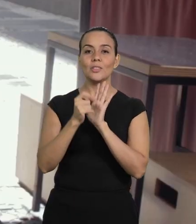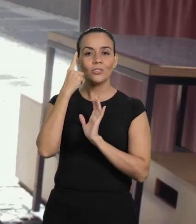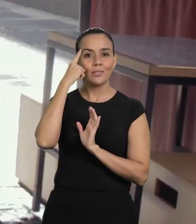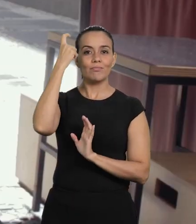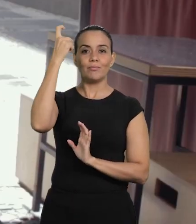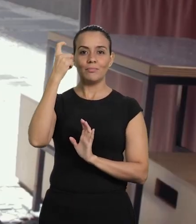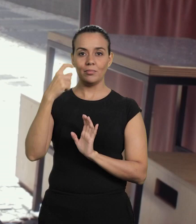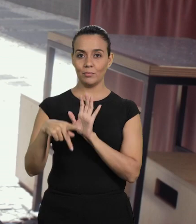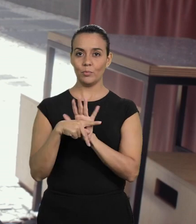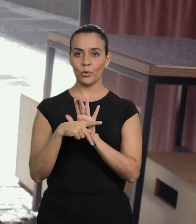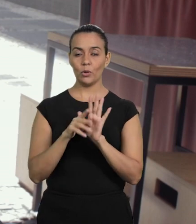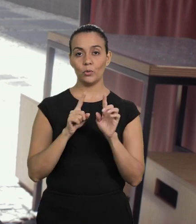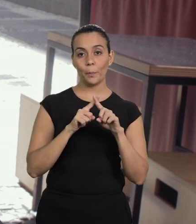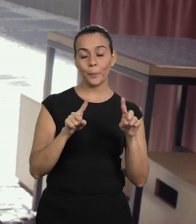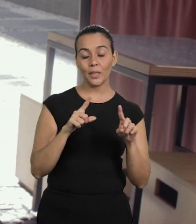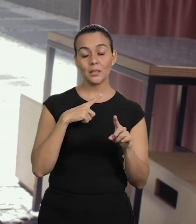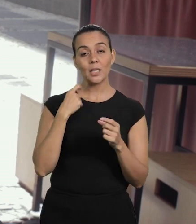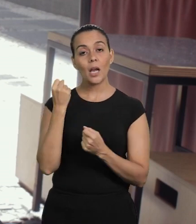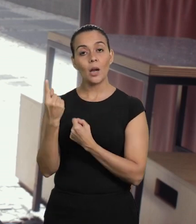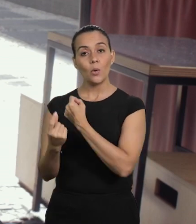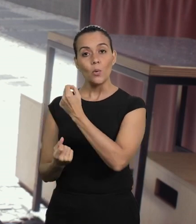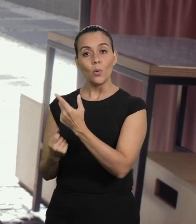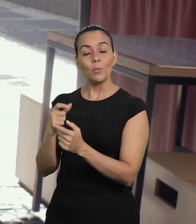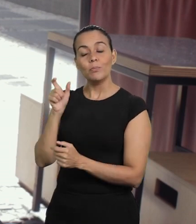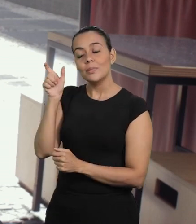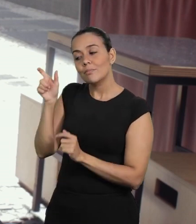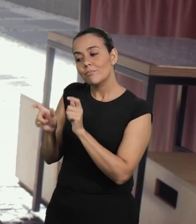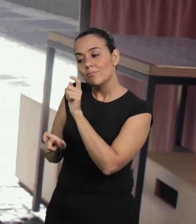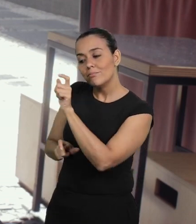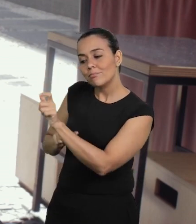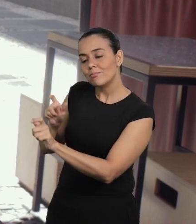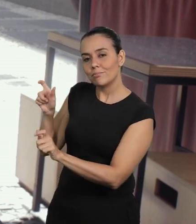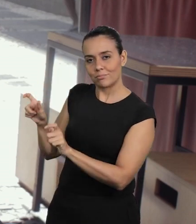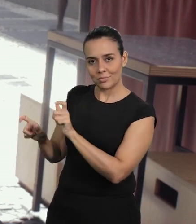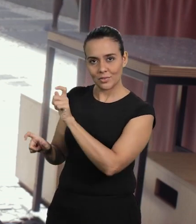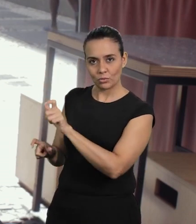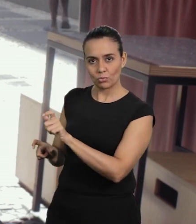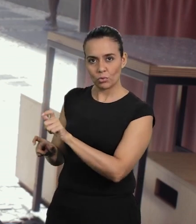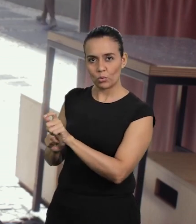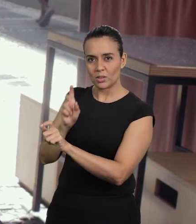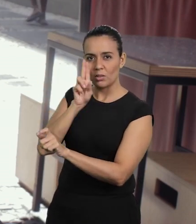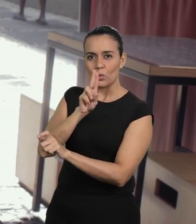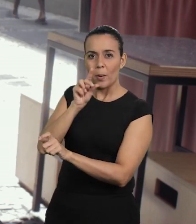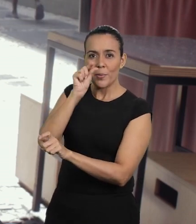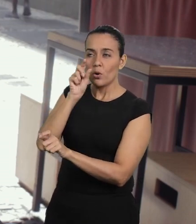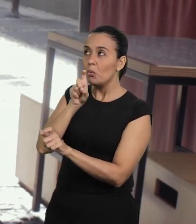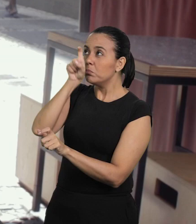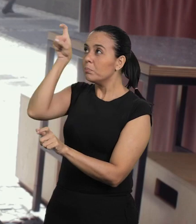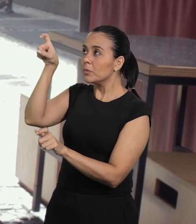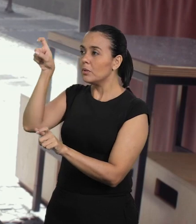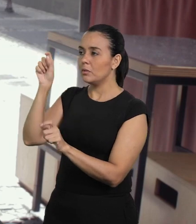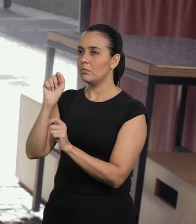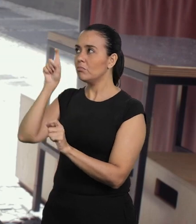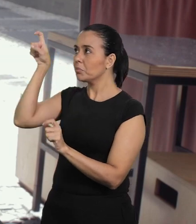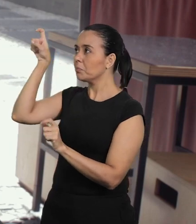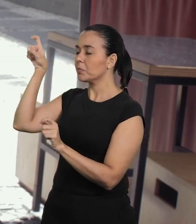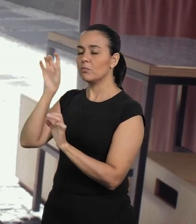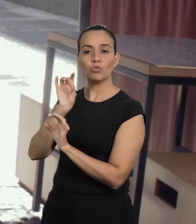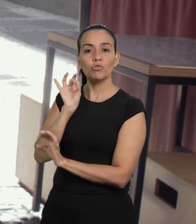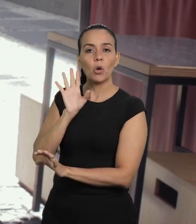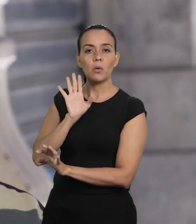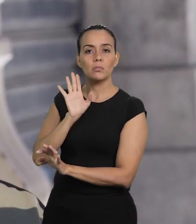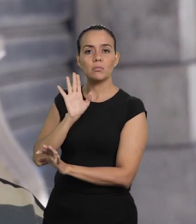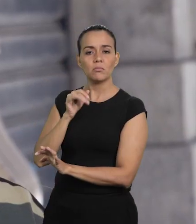dos minimalistas, eu acho que tem um pouco dessa questão, um pouco de culpa, inclusive, né? Essa autocrítica traz um pouco dessa